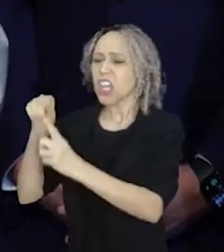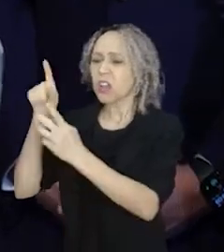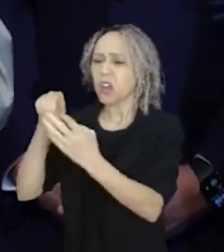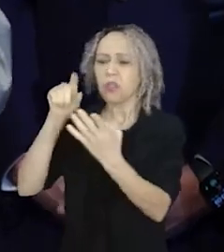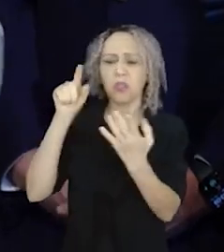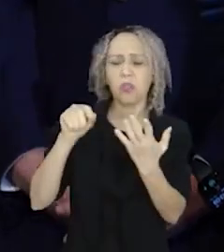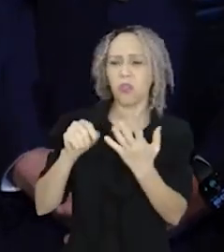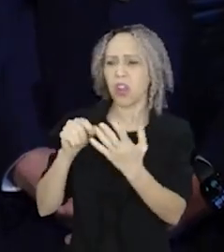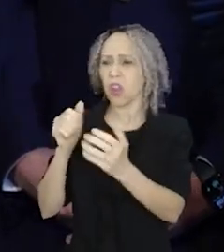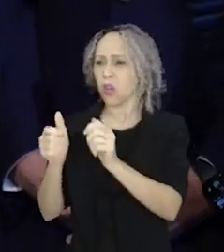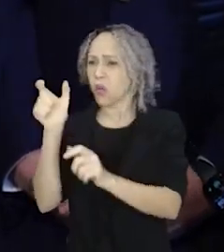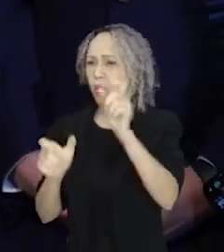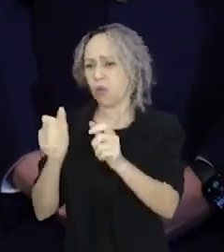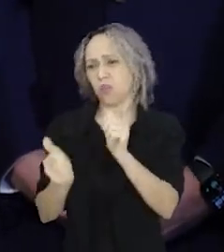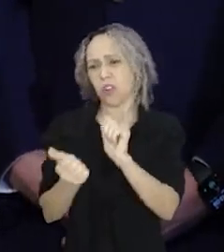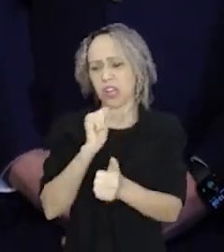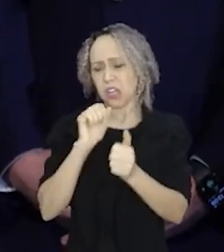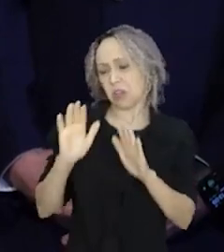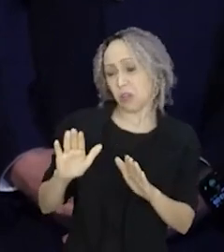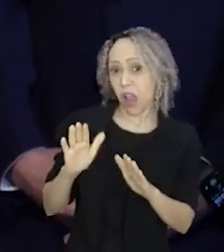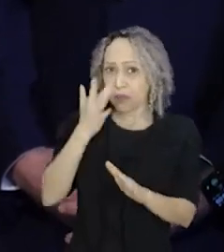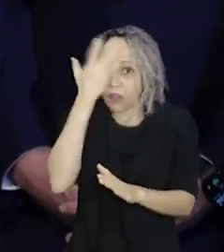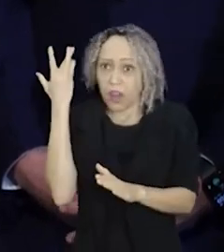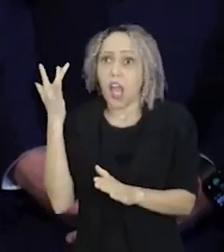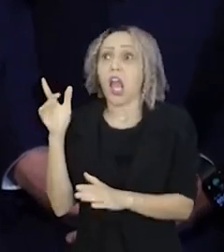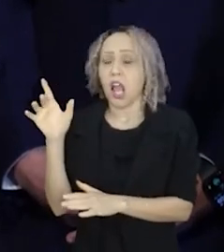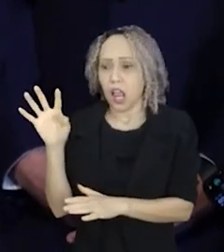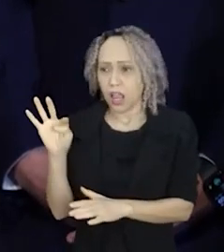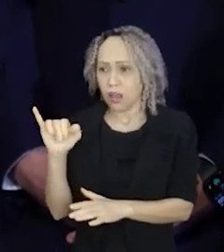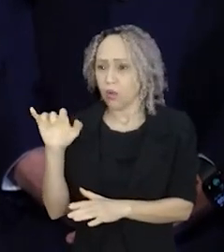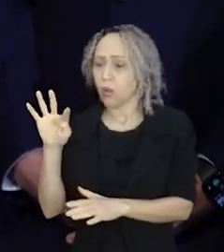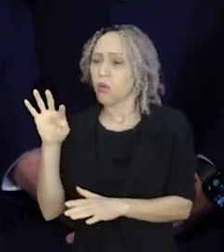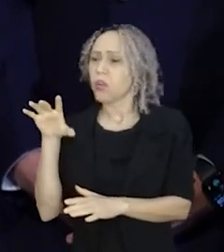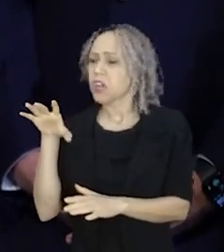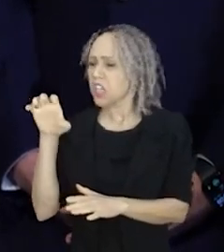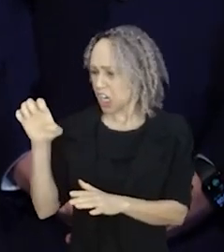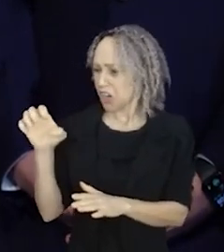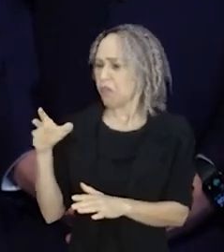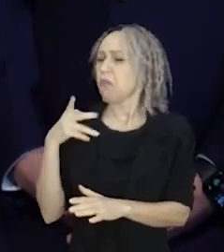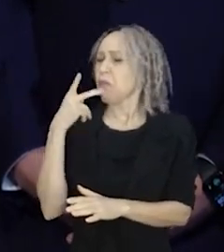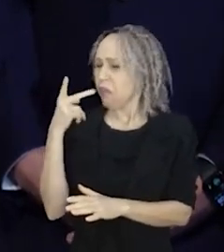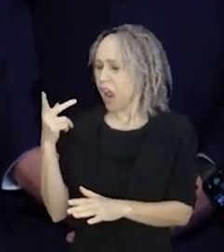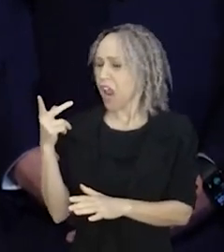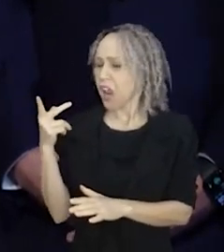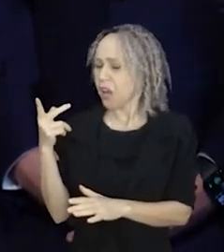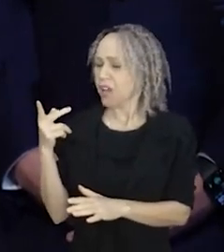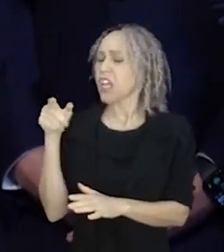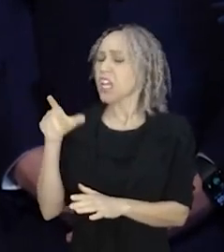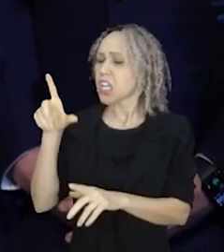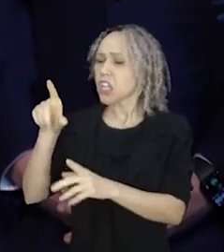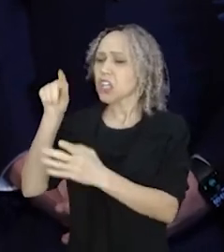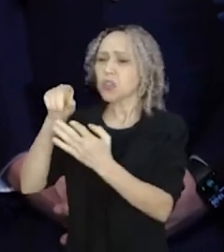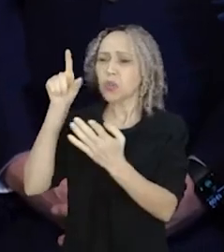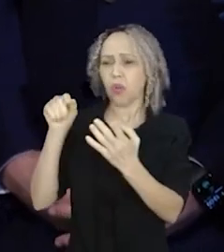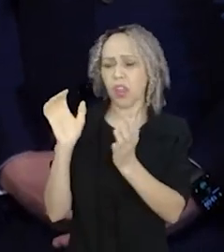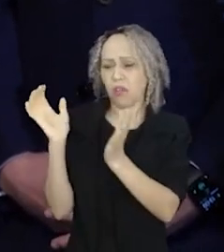tinha escolhido a seleção perfeita. Aqueles que faziam crítica ao lateral direito Daniel Alves, porque